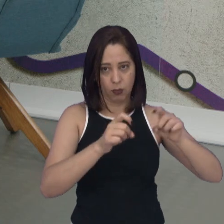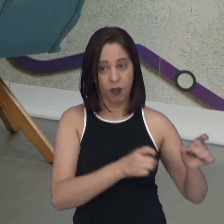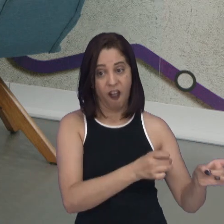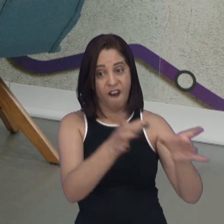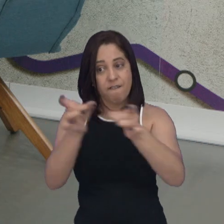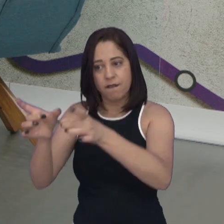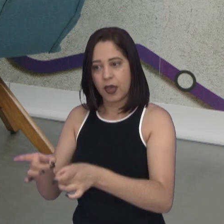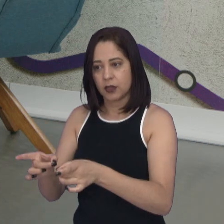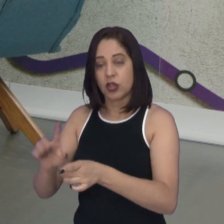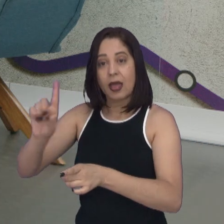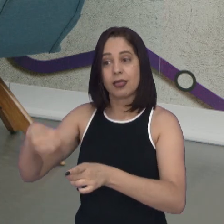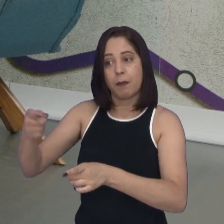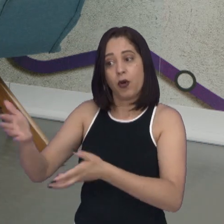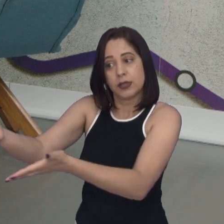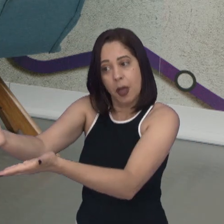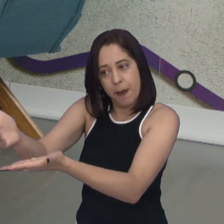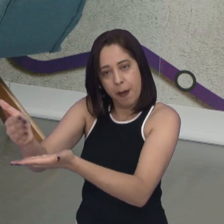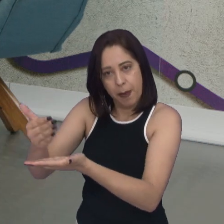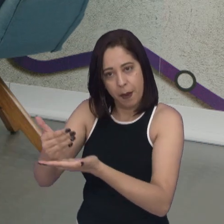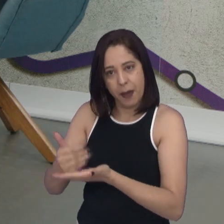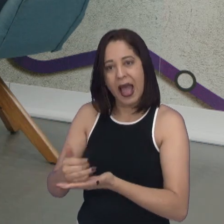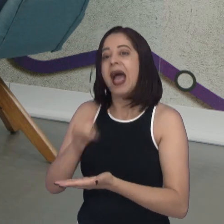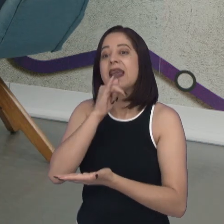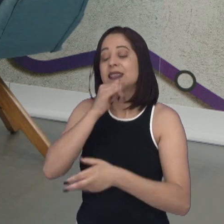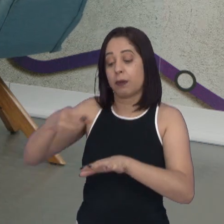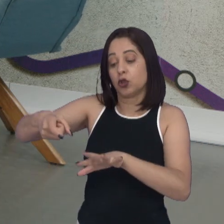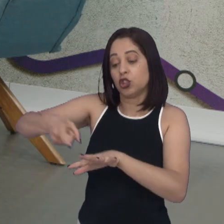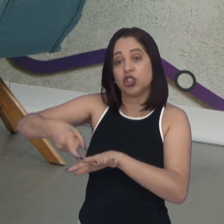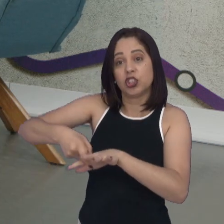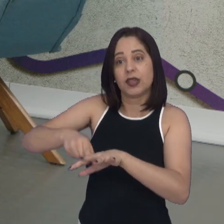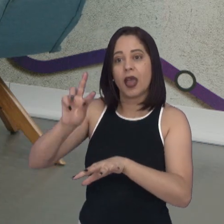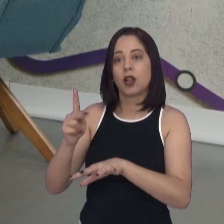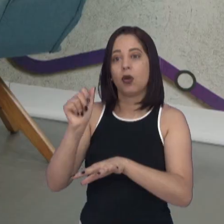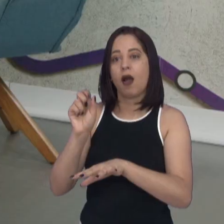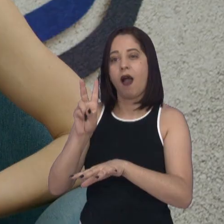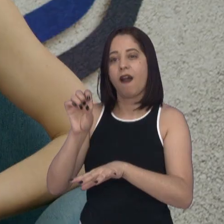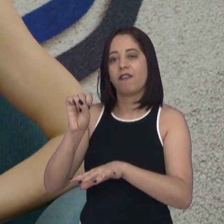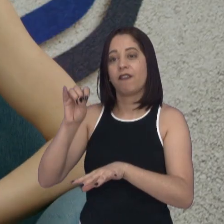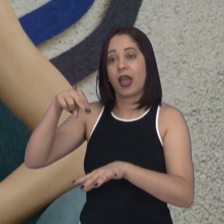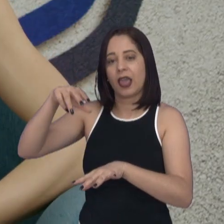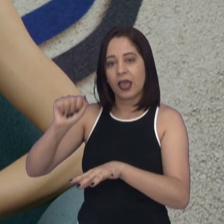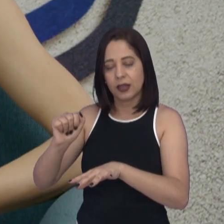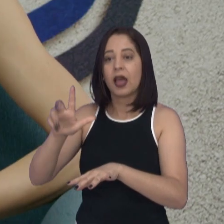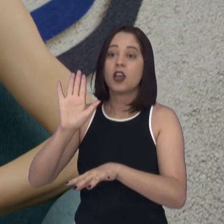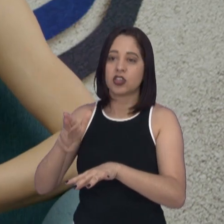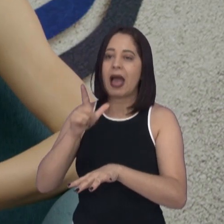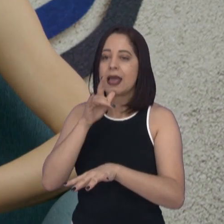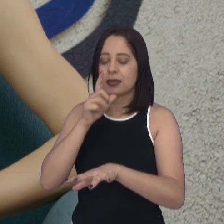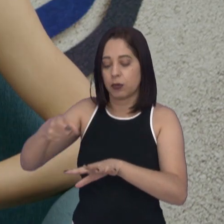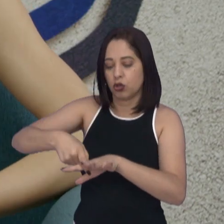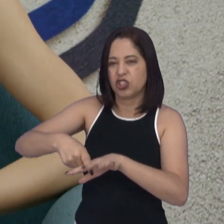tem mais serventia. Então, por exemplo, a Havaianas já está com um processo, né, um programa de logística reversa um pouco mais